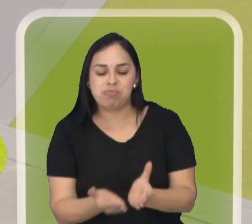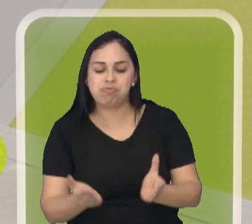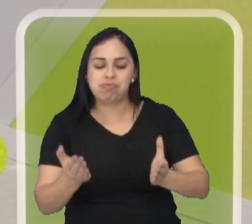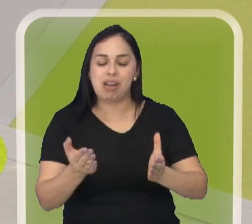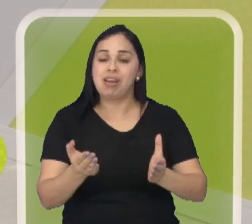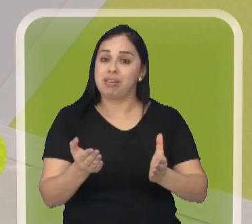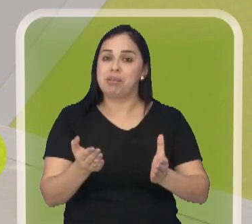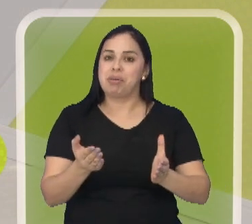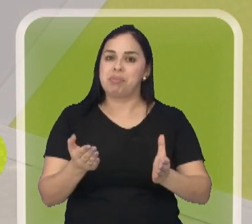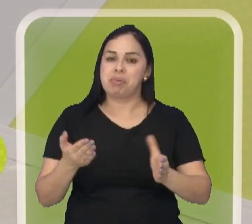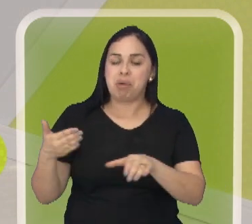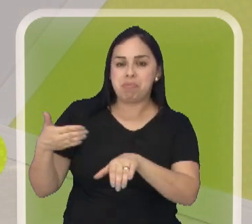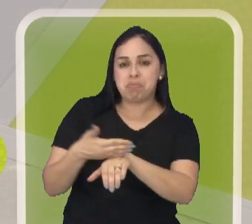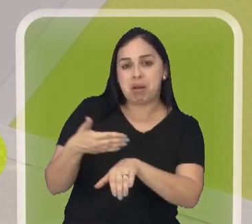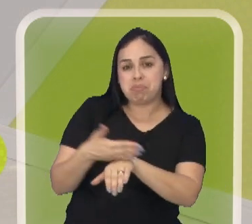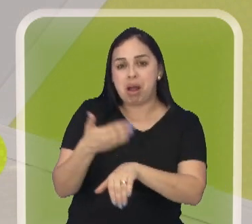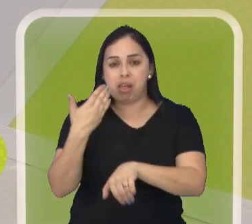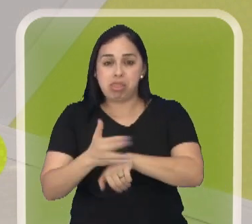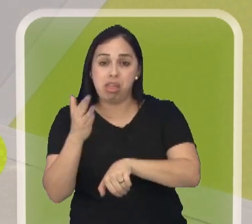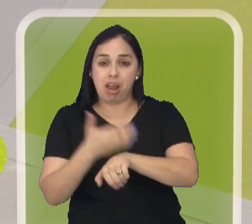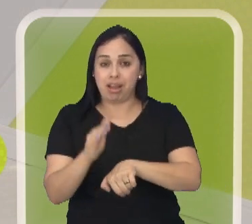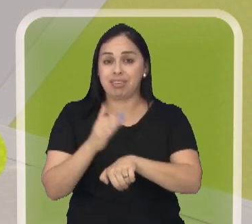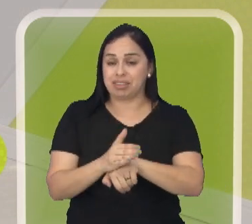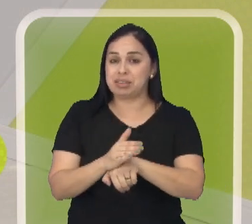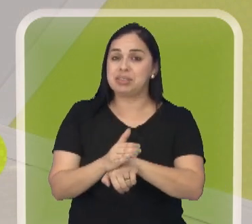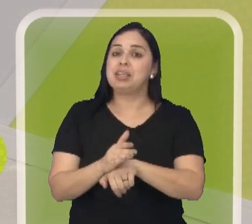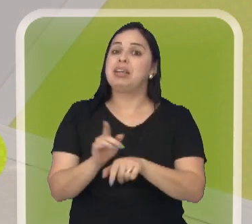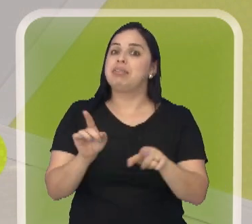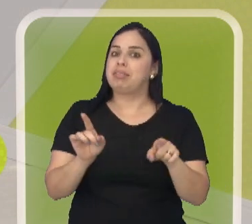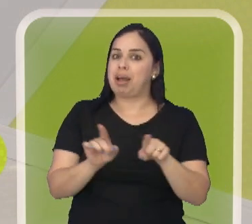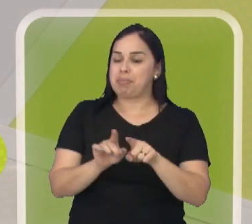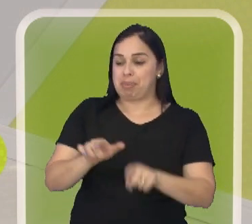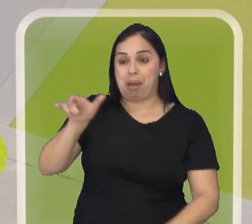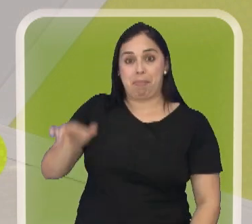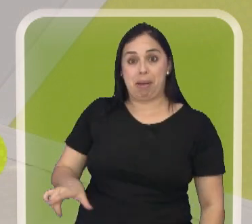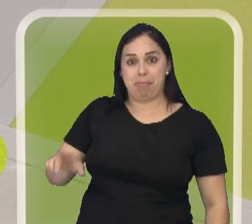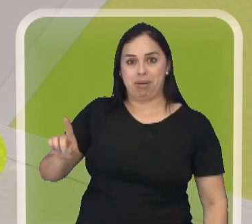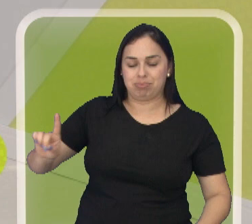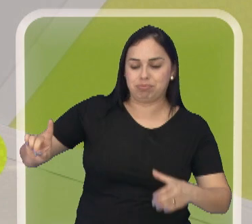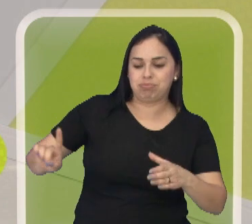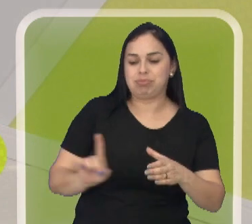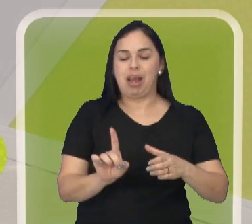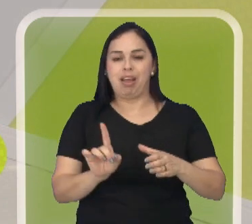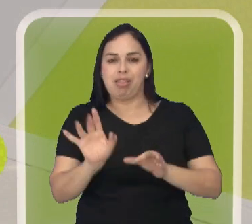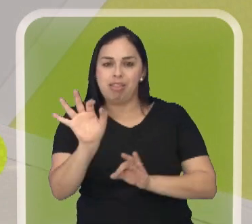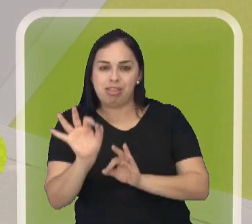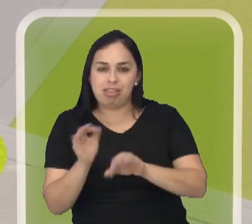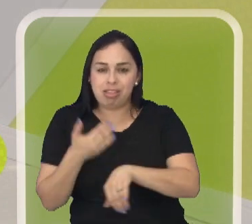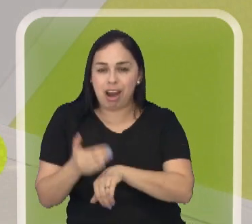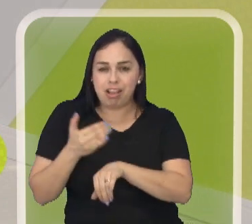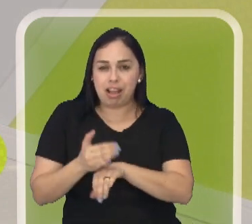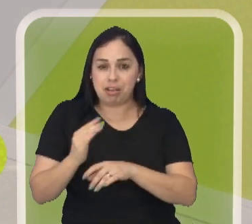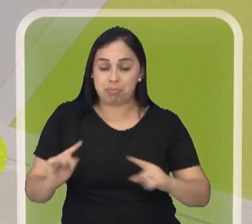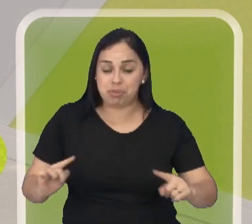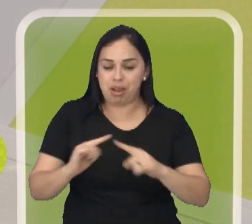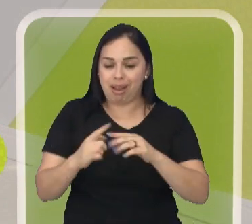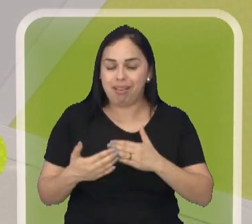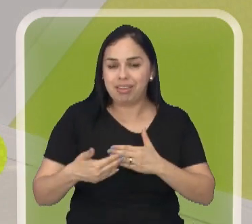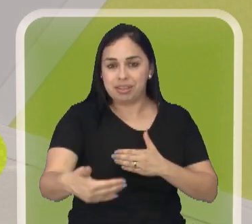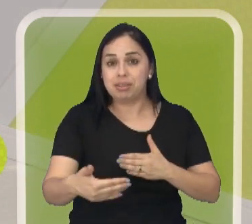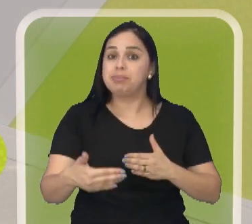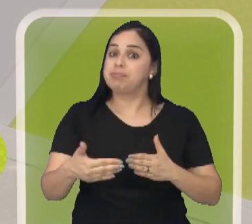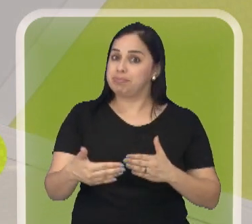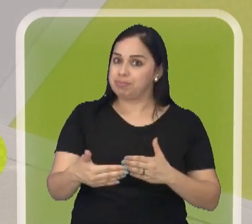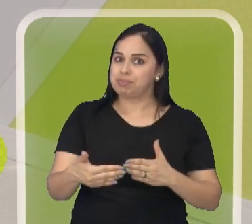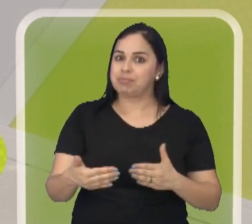nova opção para praticantes da modalidade e também para a própria Pamela poder se preparar para os campeonatos que vêm pela frente,